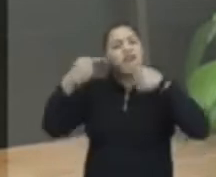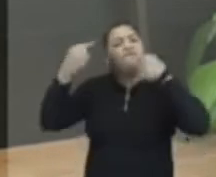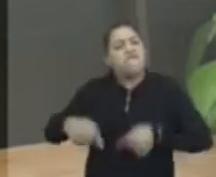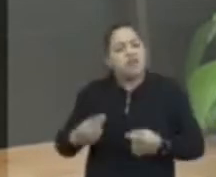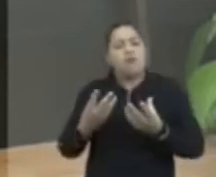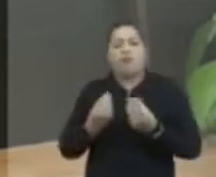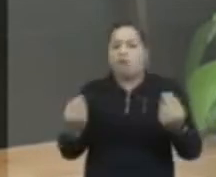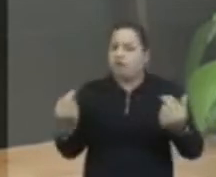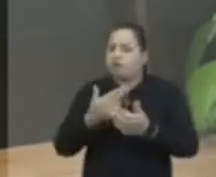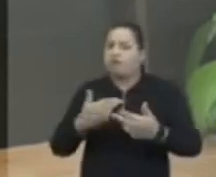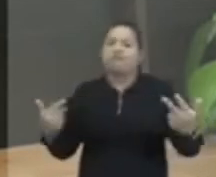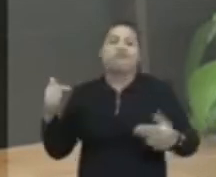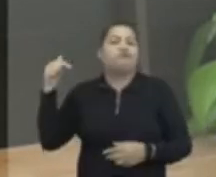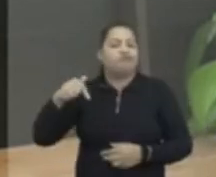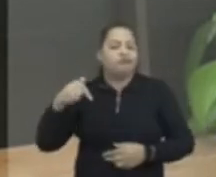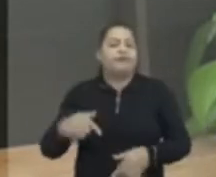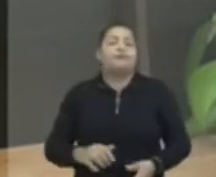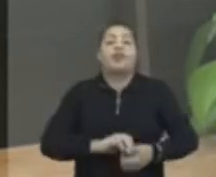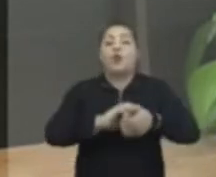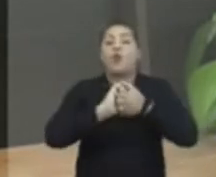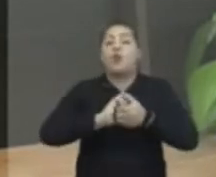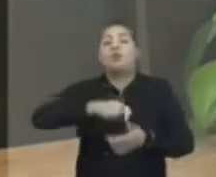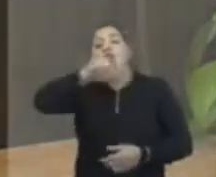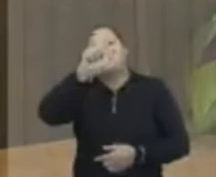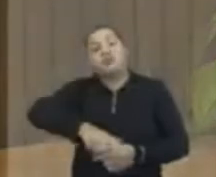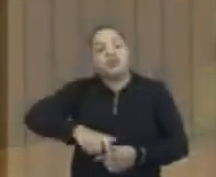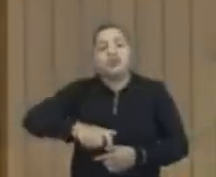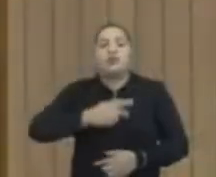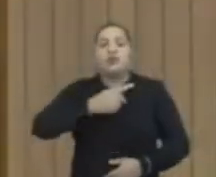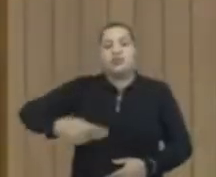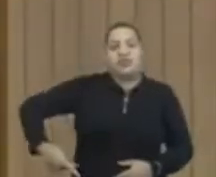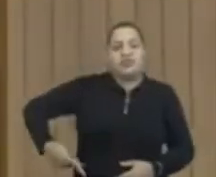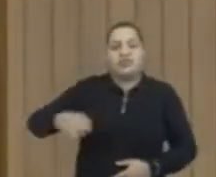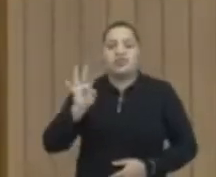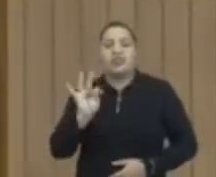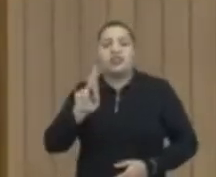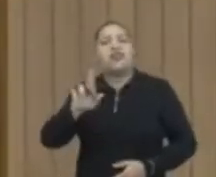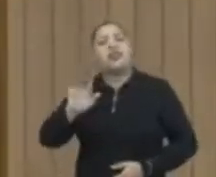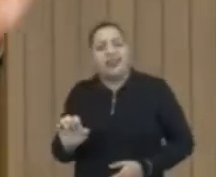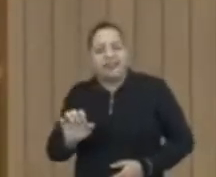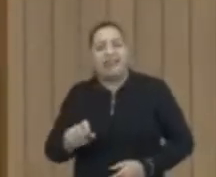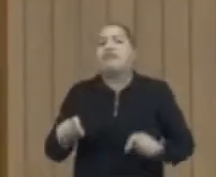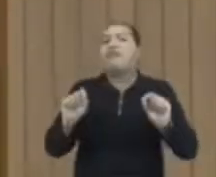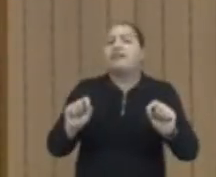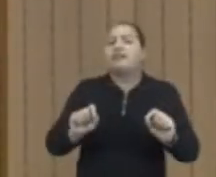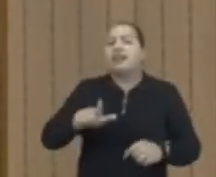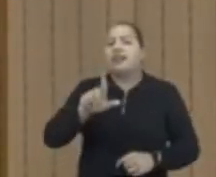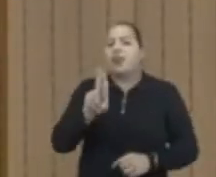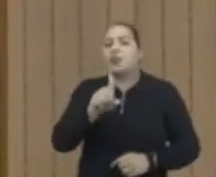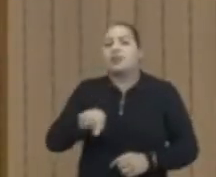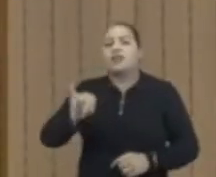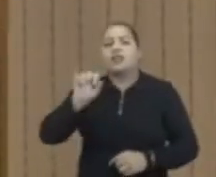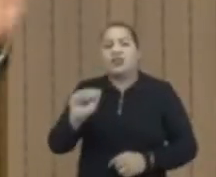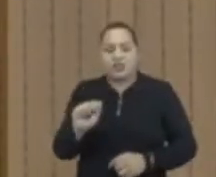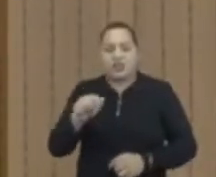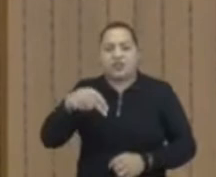Justiça. Cumprimentar a presidente do Tribunal Regional Eleitoral, desembargadora Luzia Nádia Guimarães, também